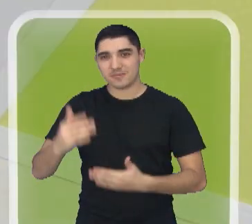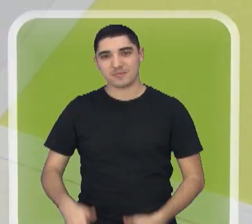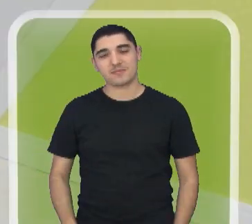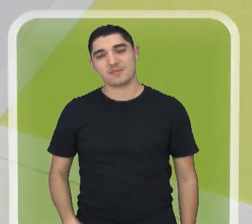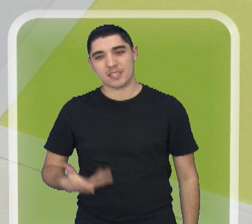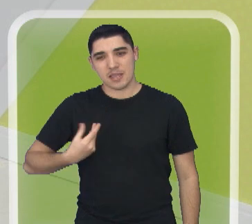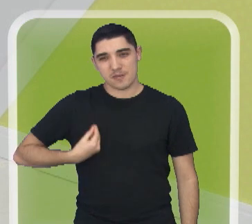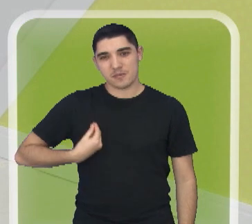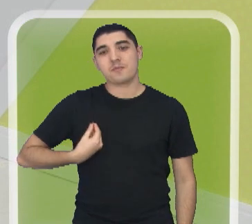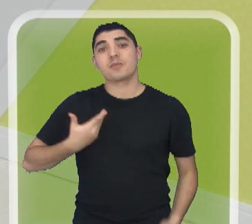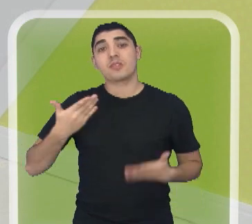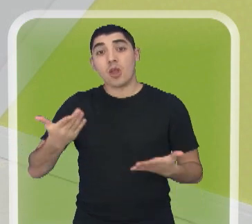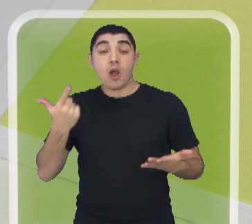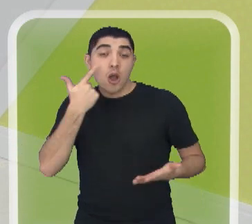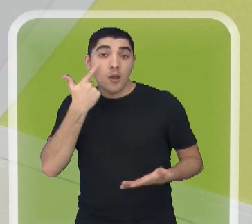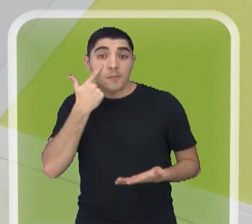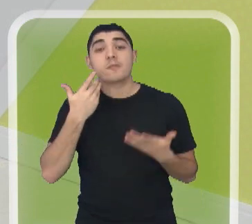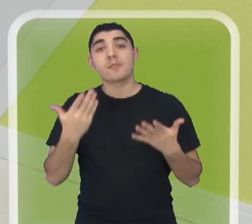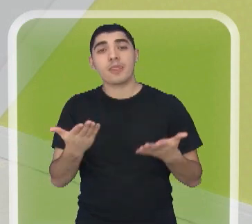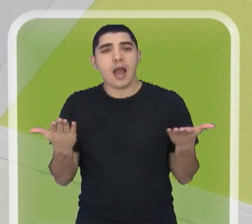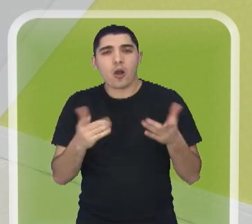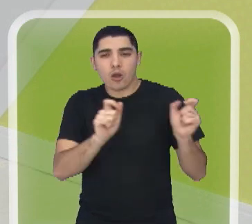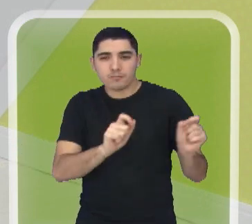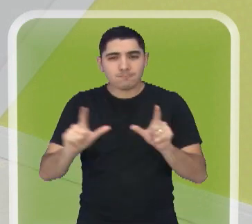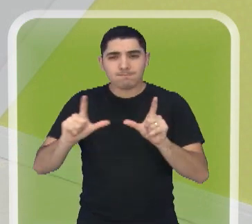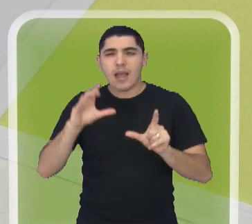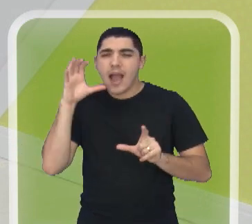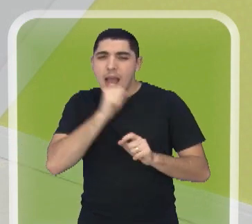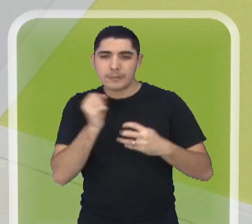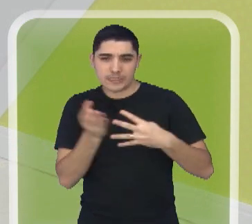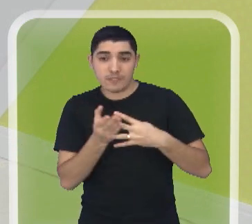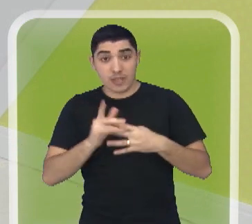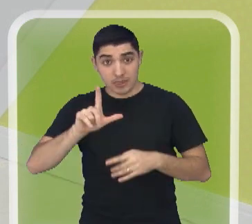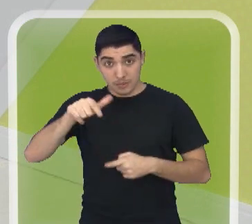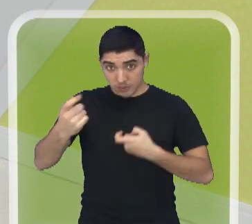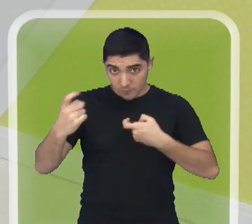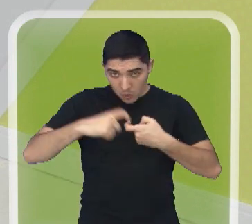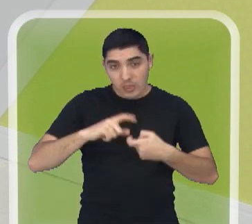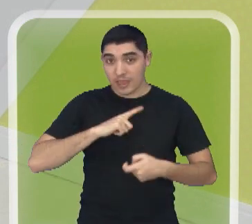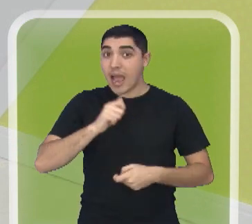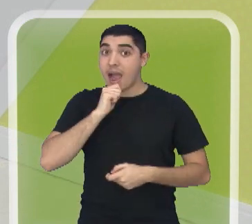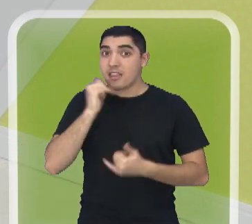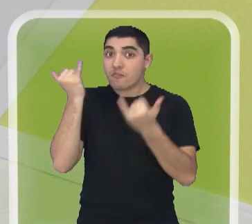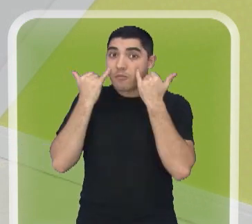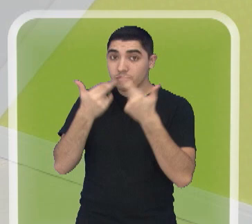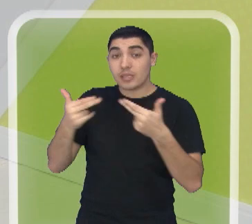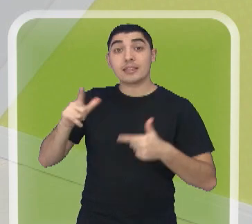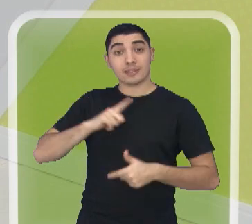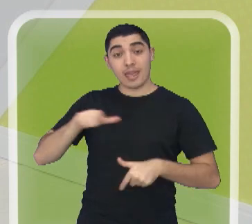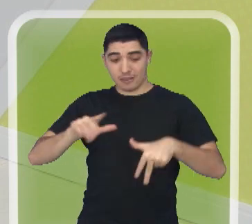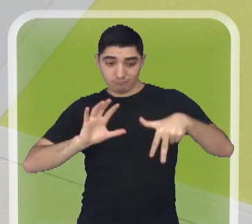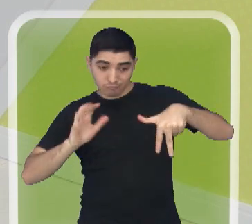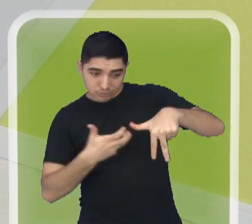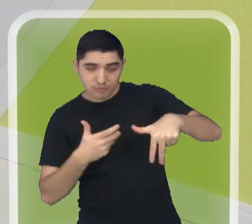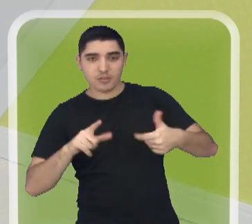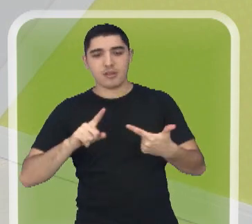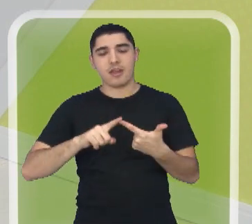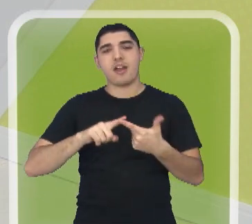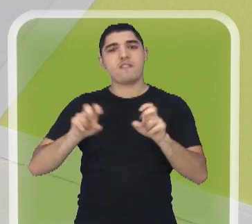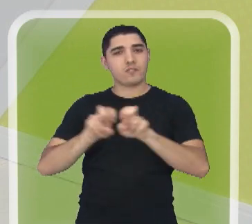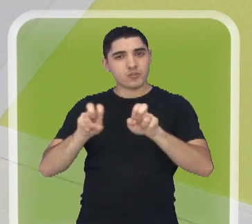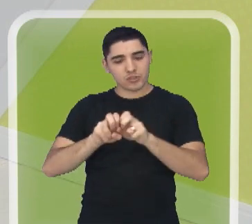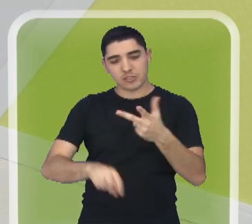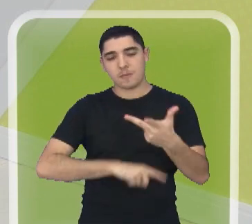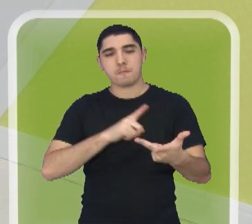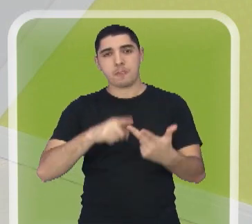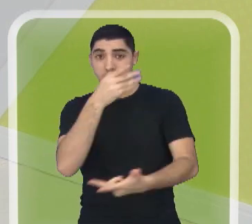a presença, Bruno. A gente vai fazer o seguinte, a gente vai para um rápido intervalo. Na volta tem muita informação para você. Tem joseense, tem futsal, tem